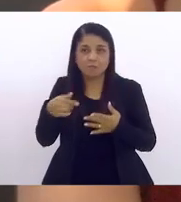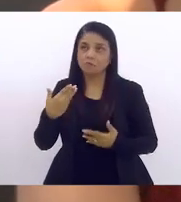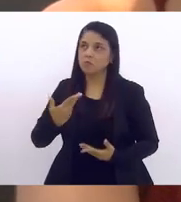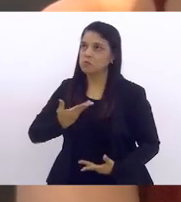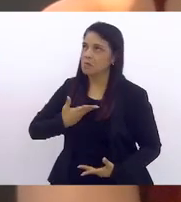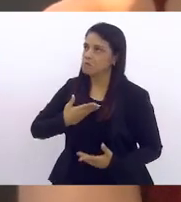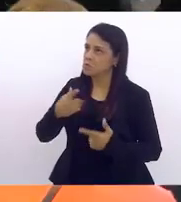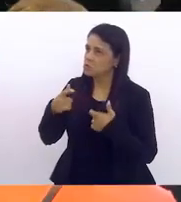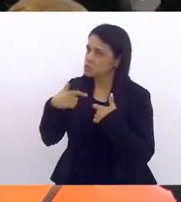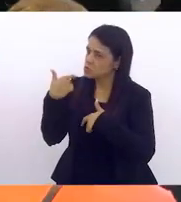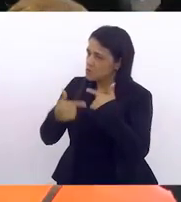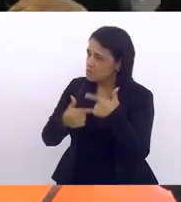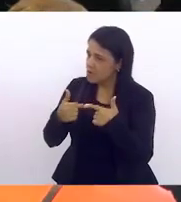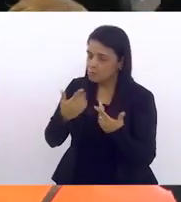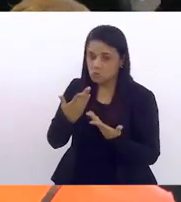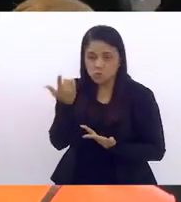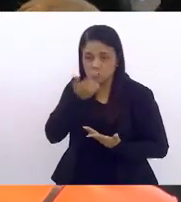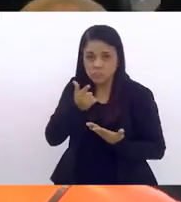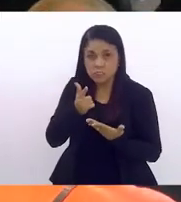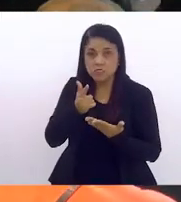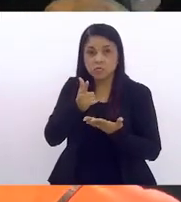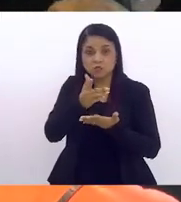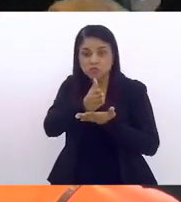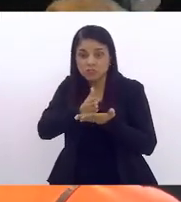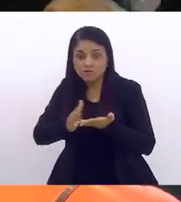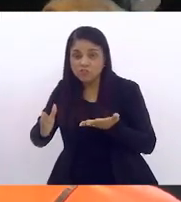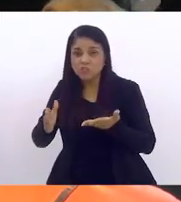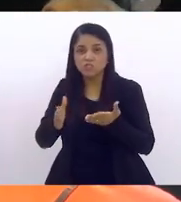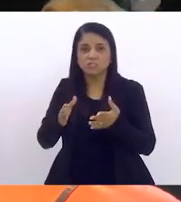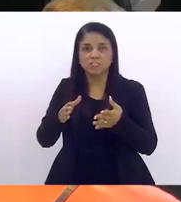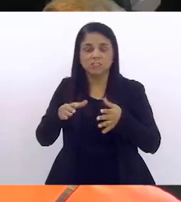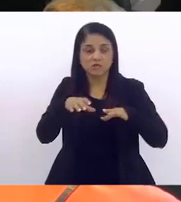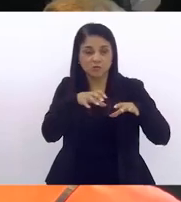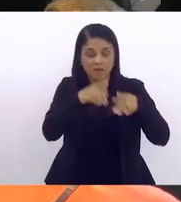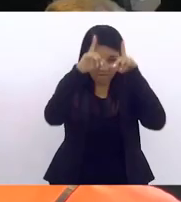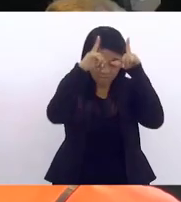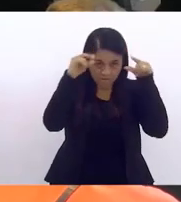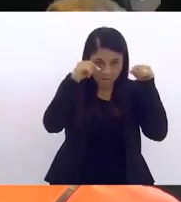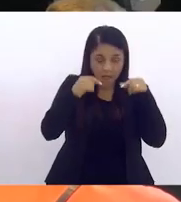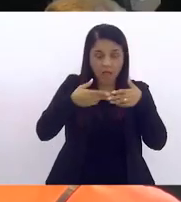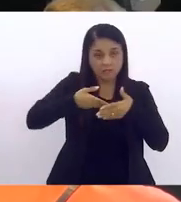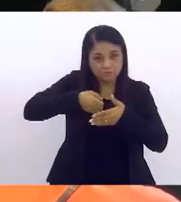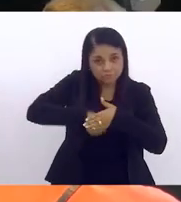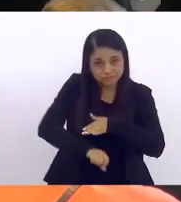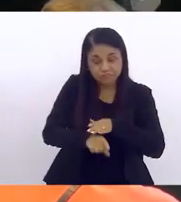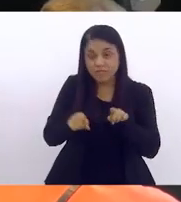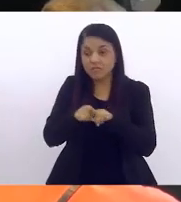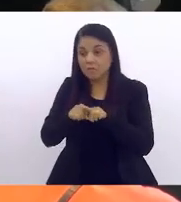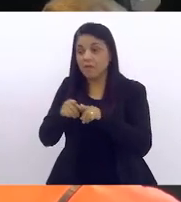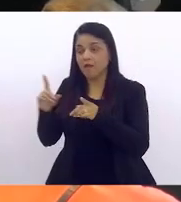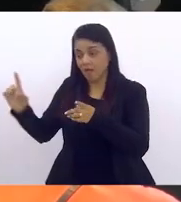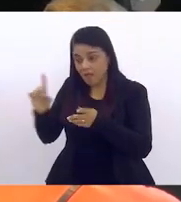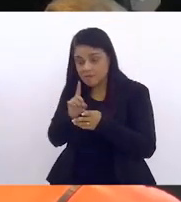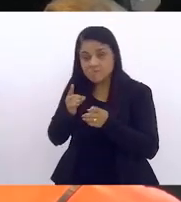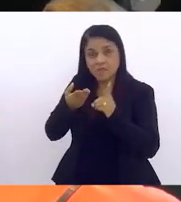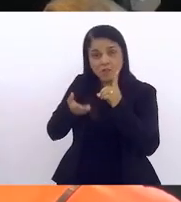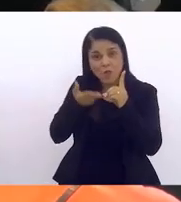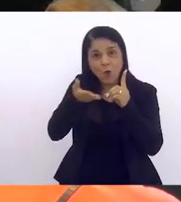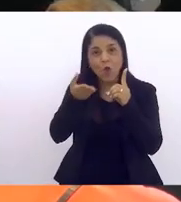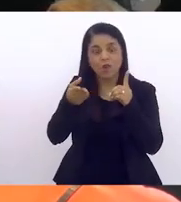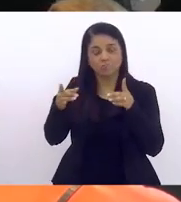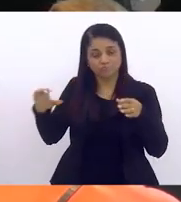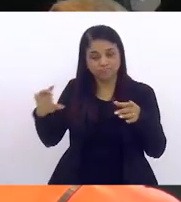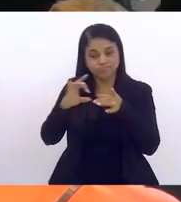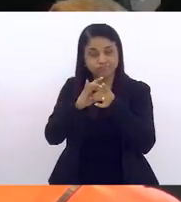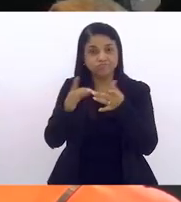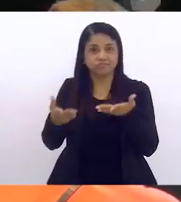conseguiam dividir o trabalho da assistência ao parto com a enfermagem obstétrica, que nós tínhamos que receber doulas naquela maternidade. Quando teve o